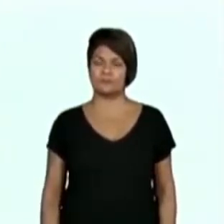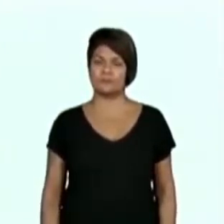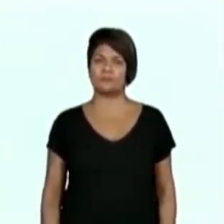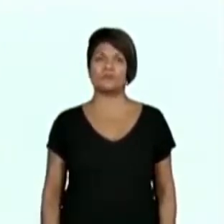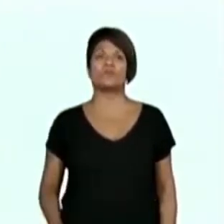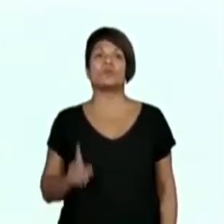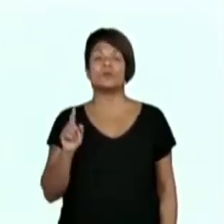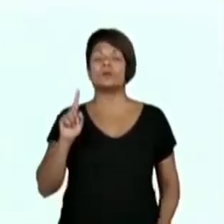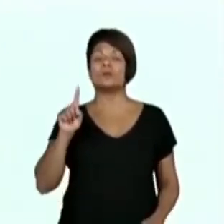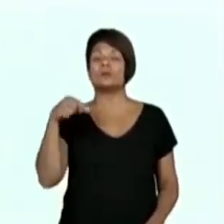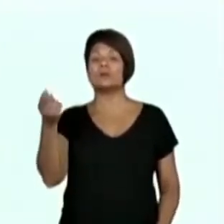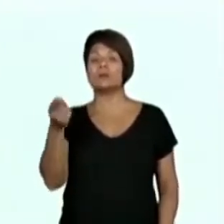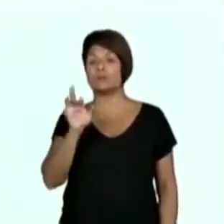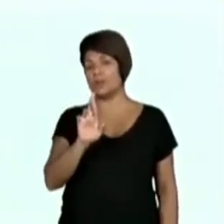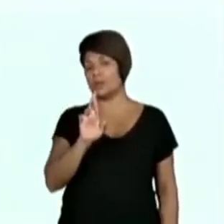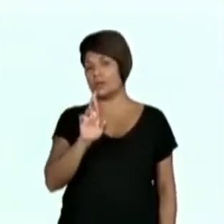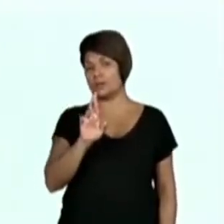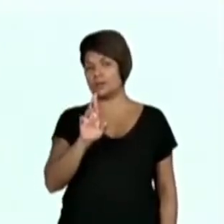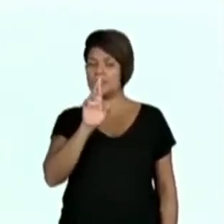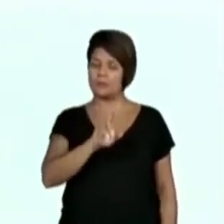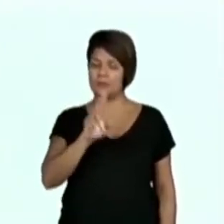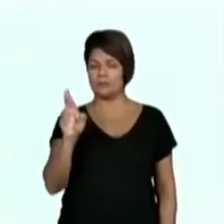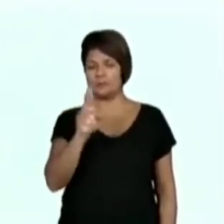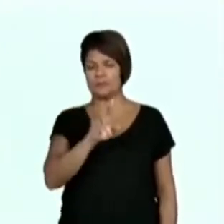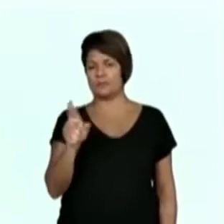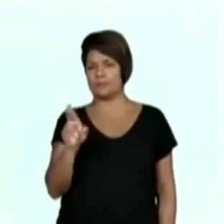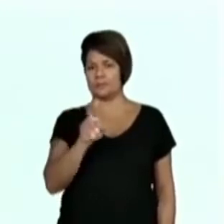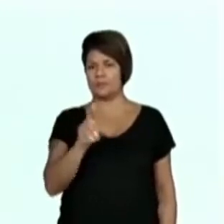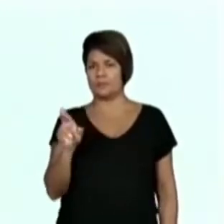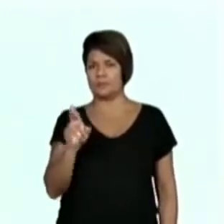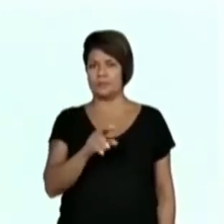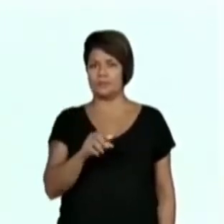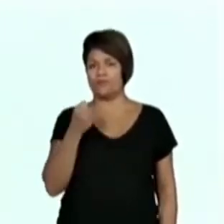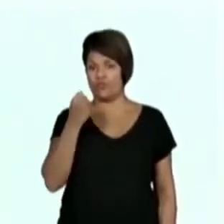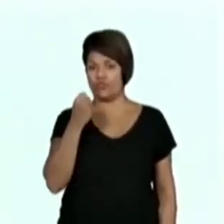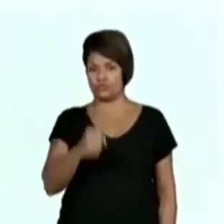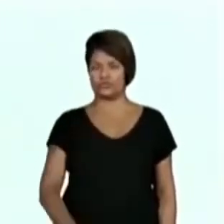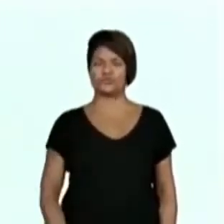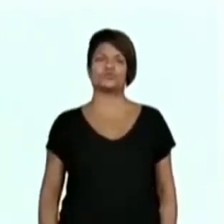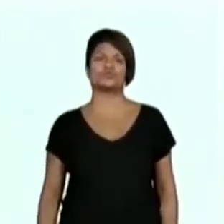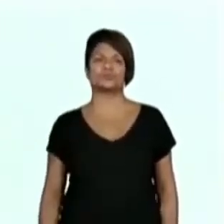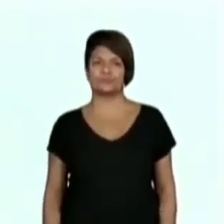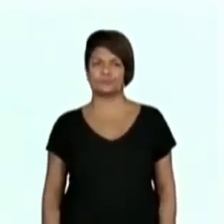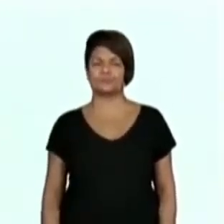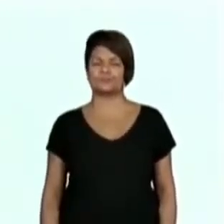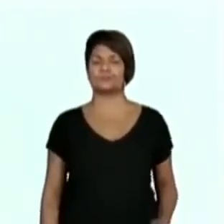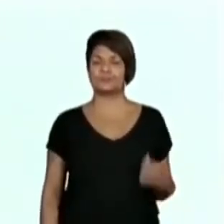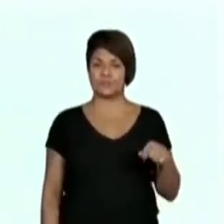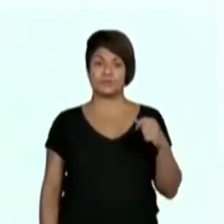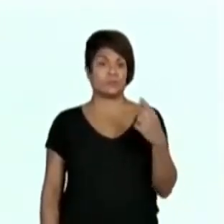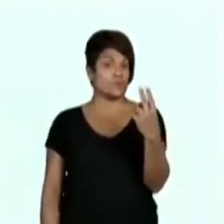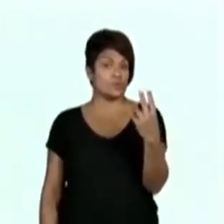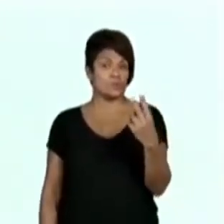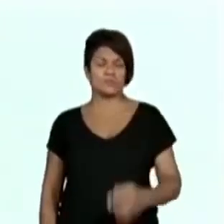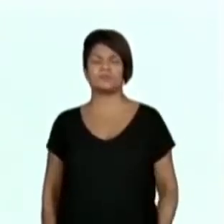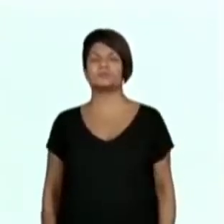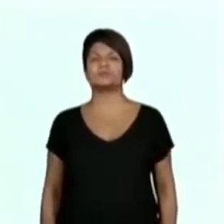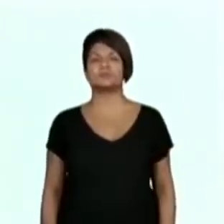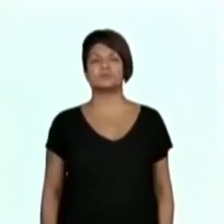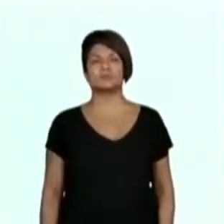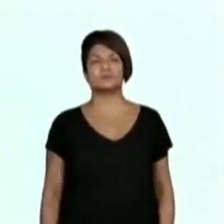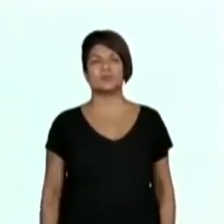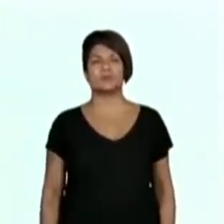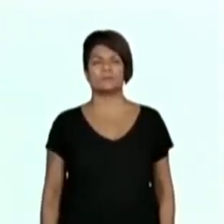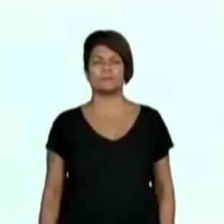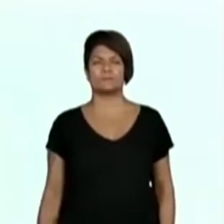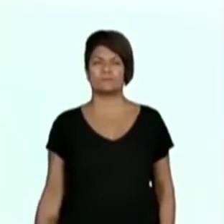Inclusive a letra que vem depois, o R. Mas é o R forte, então eu preciso dos dois nesse caso. 2